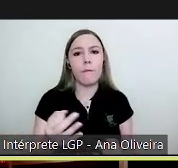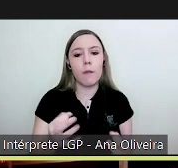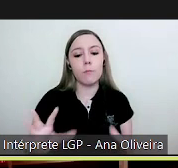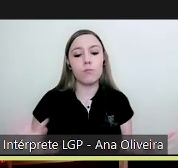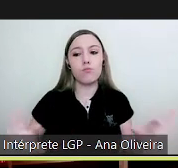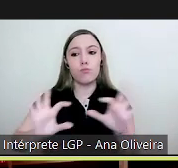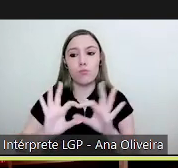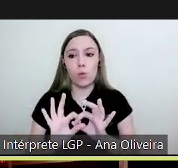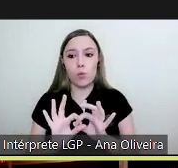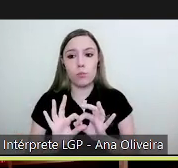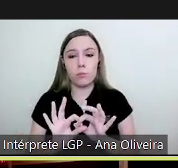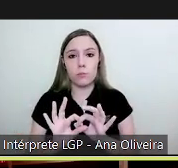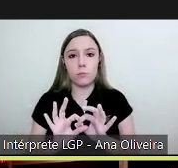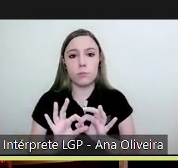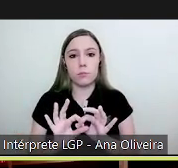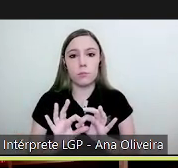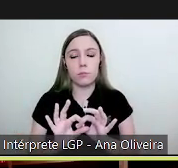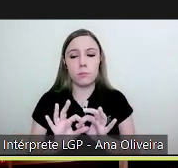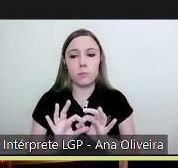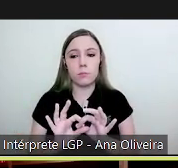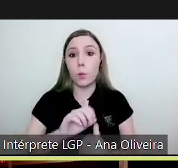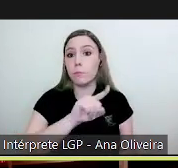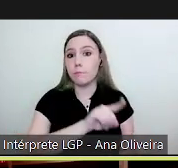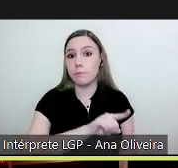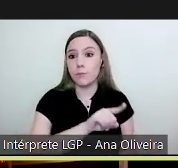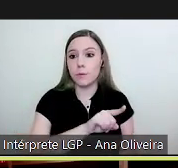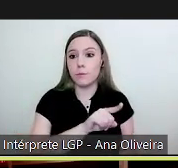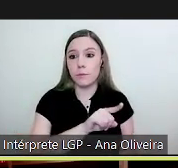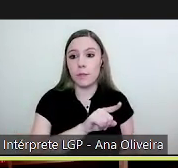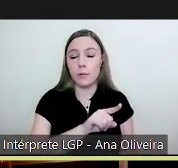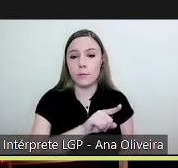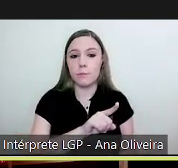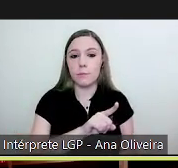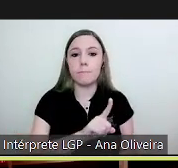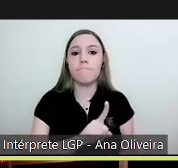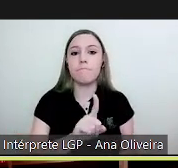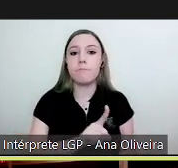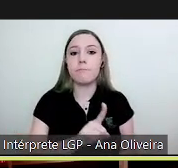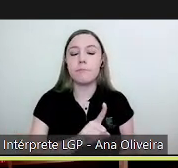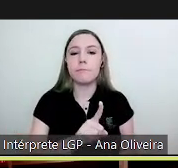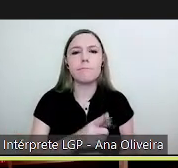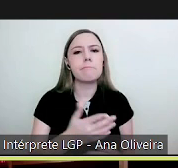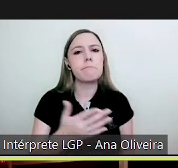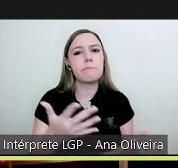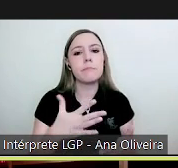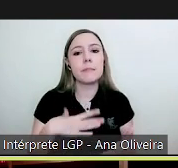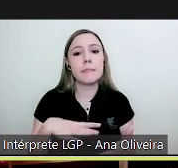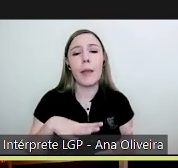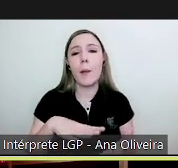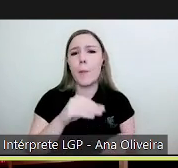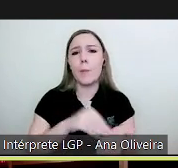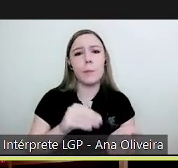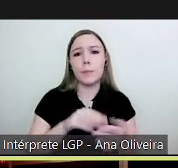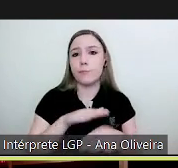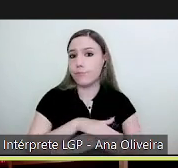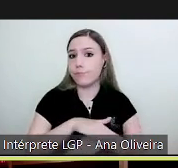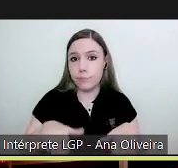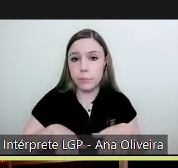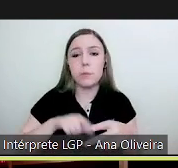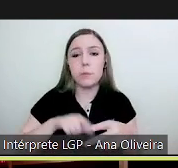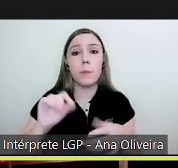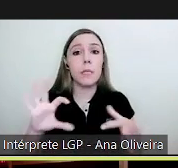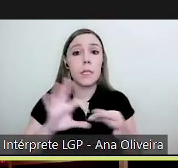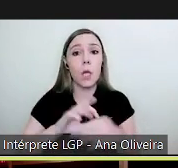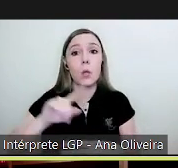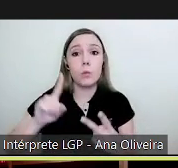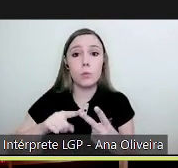e anda de mãos dadas com o primeiro, designadamente, que visa erradicar a pobreza, com o segundo,